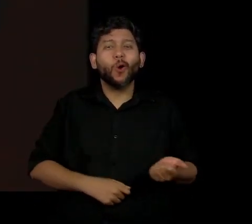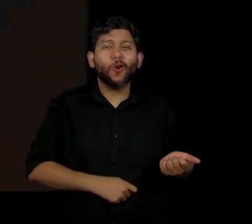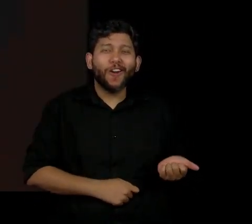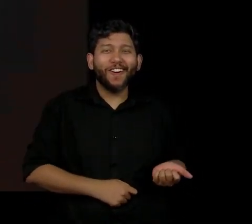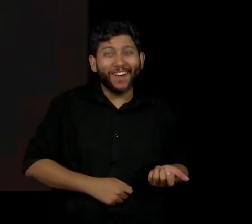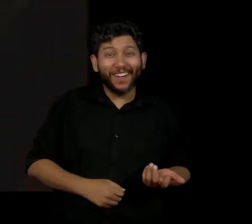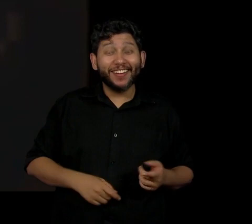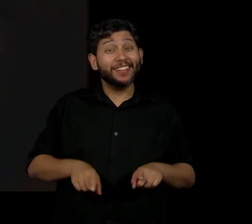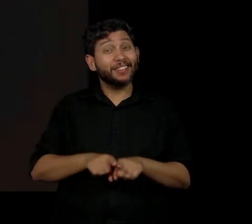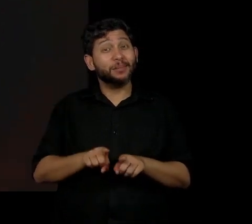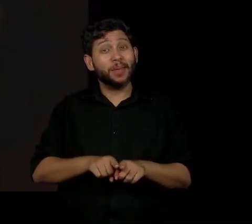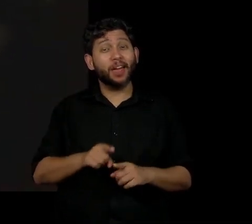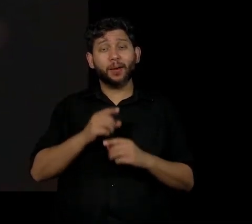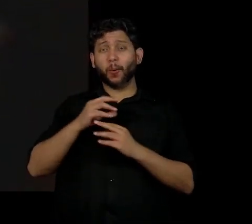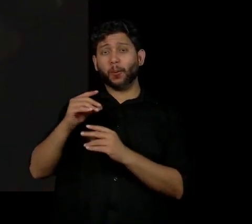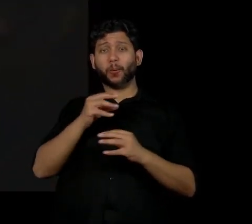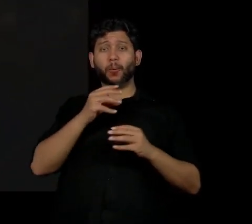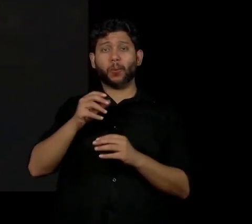jazz.